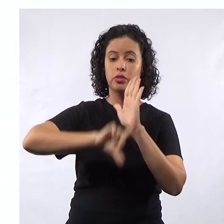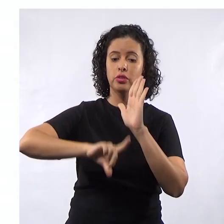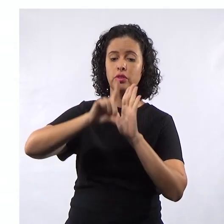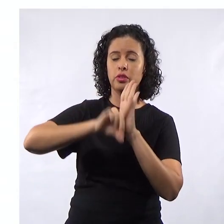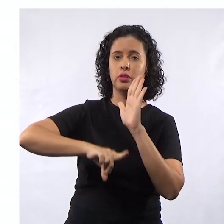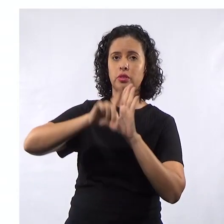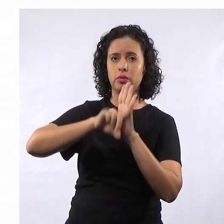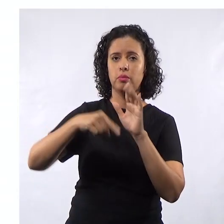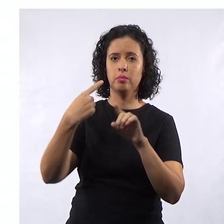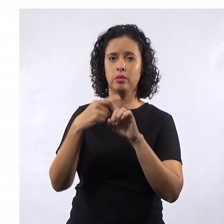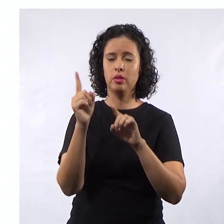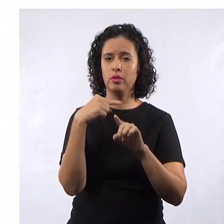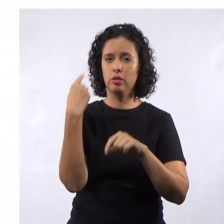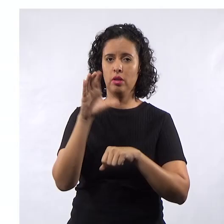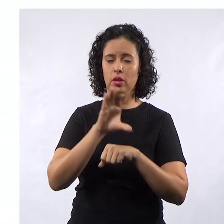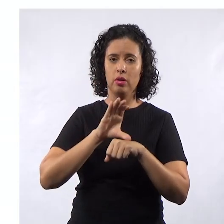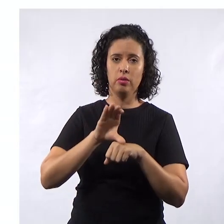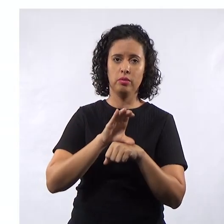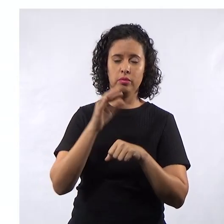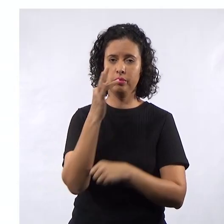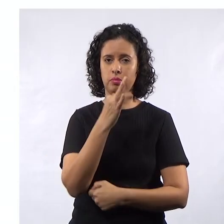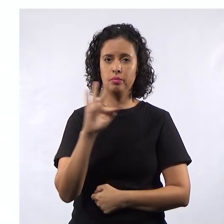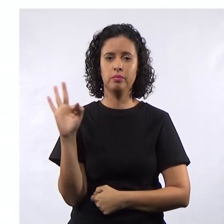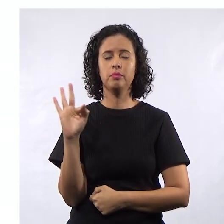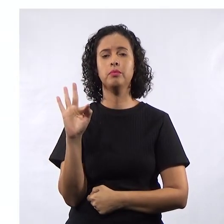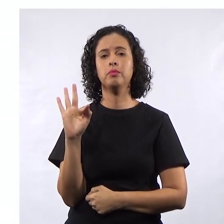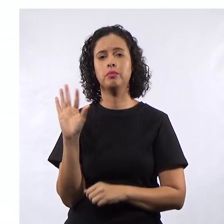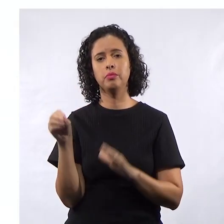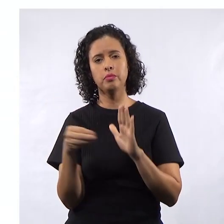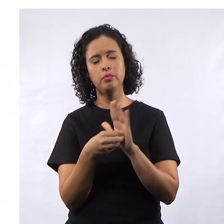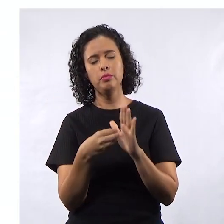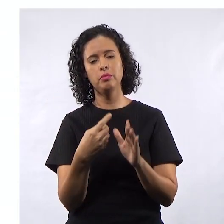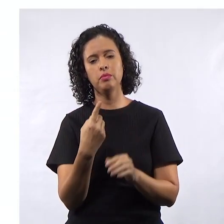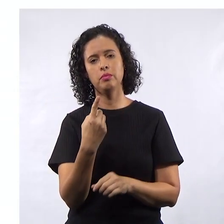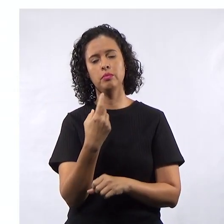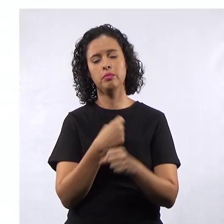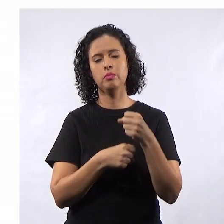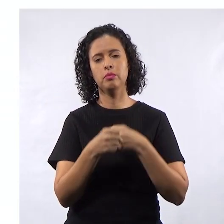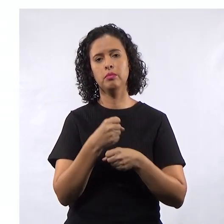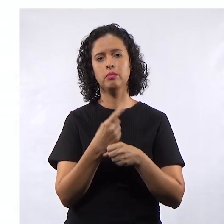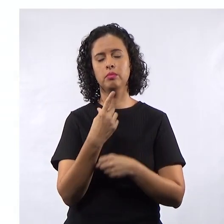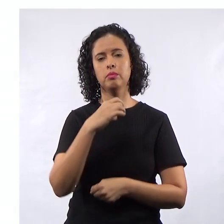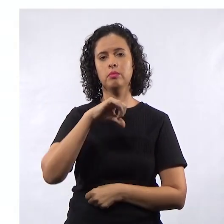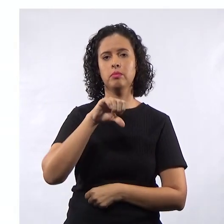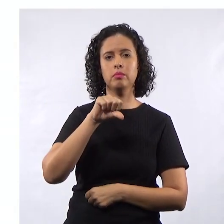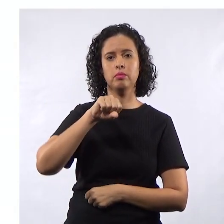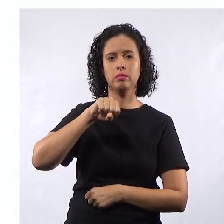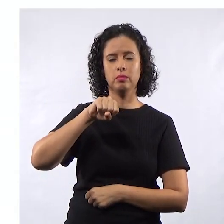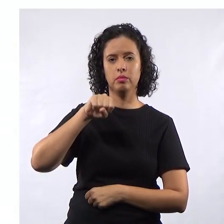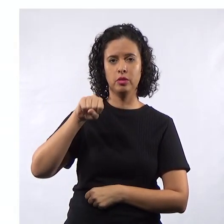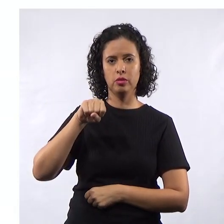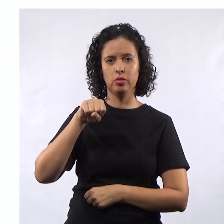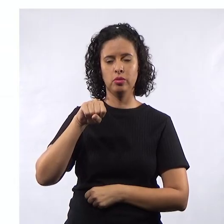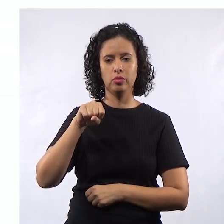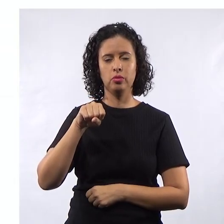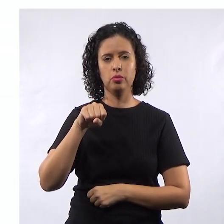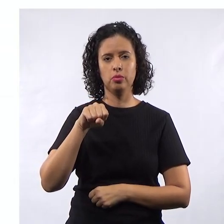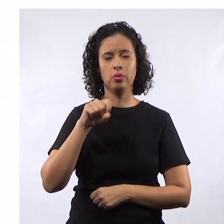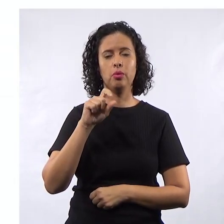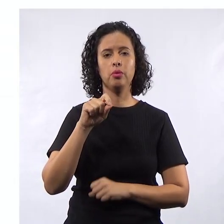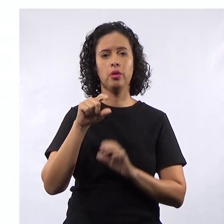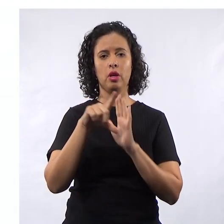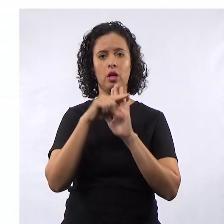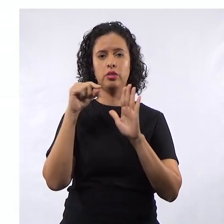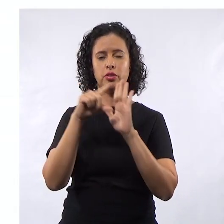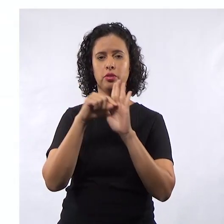ação. Por quê? Porque a nossa própria Constituição Federal, lá de 1988, lá no artigo 35, ele fala que a lei